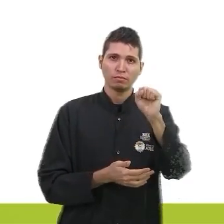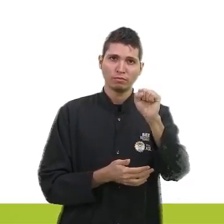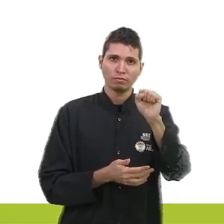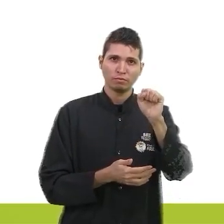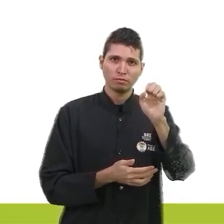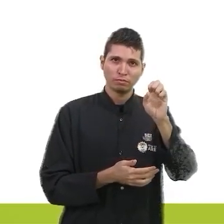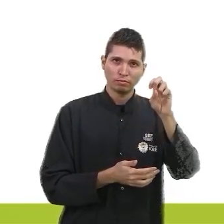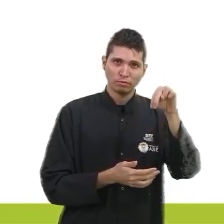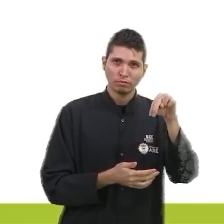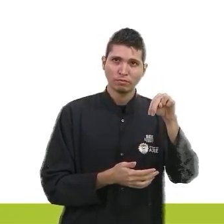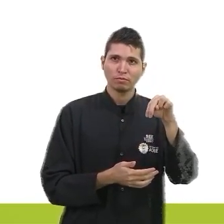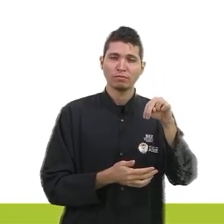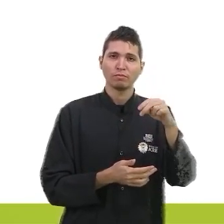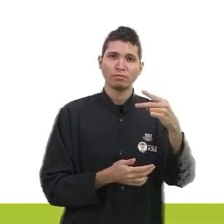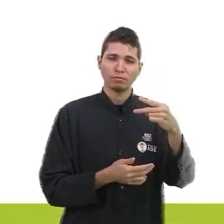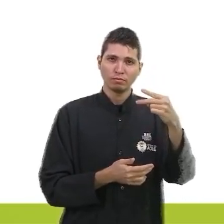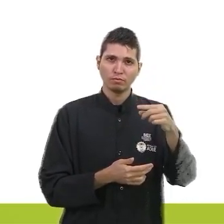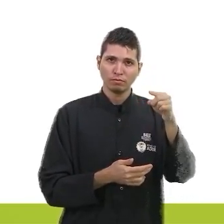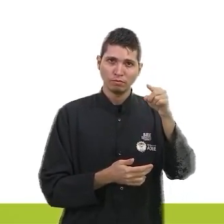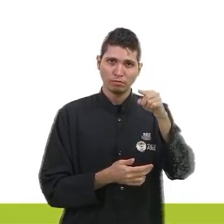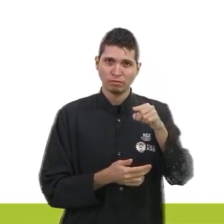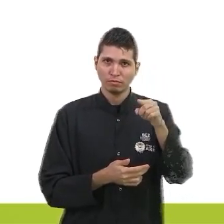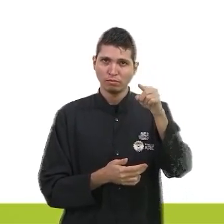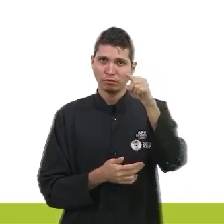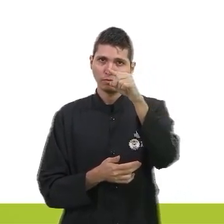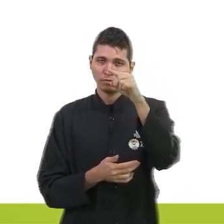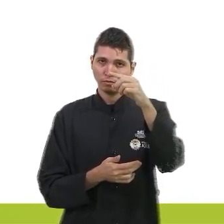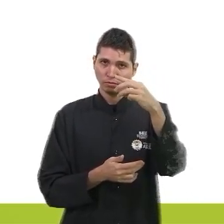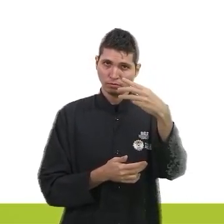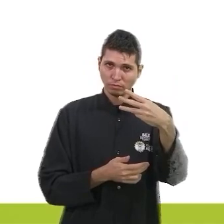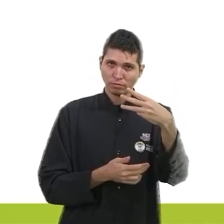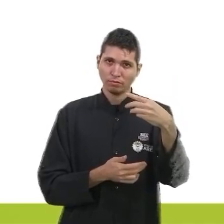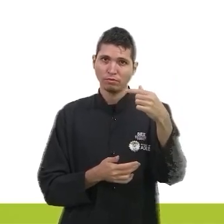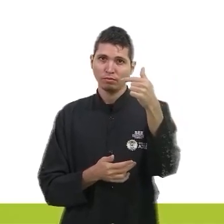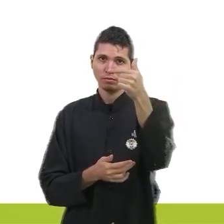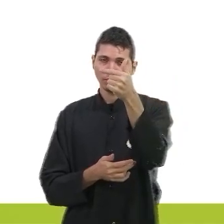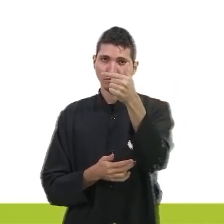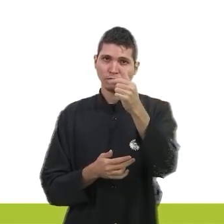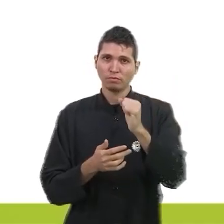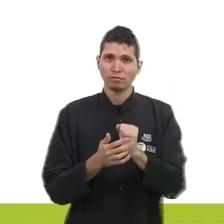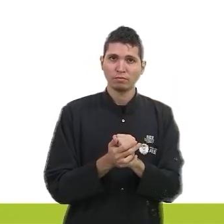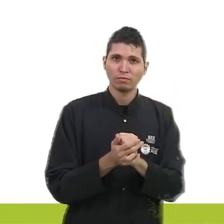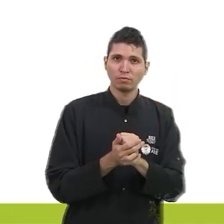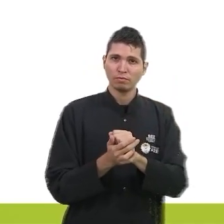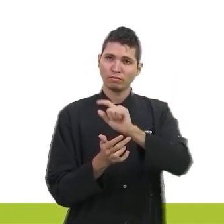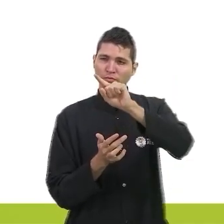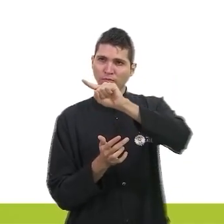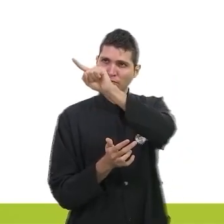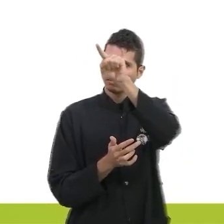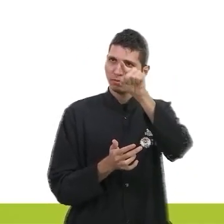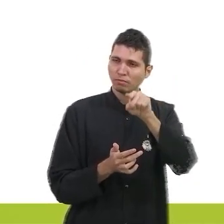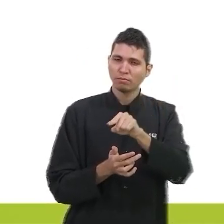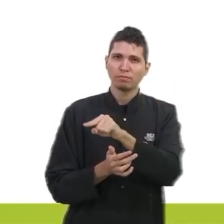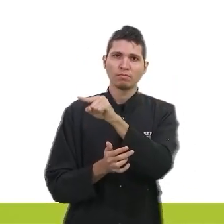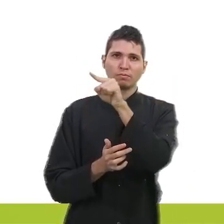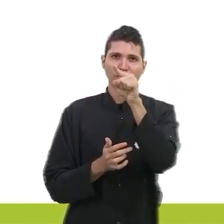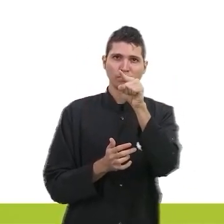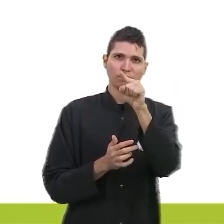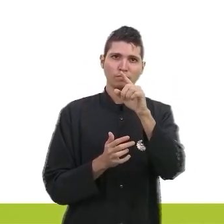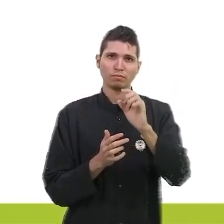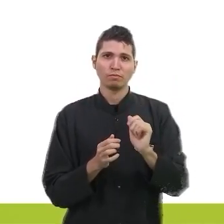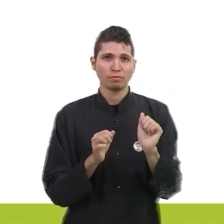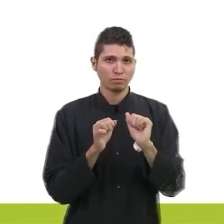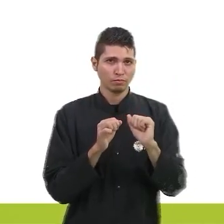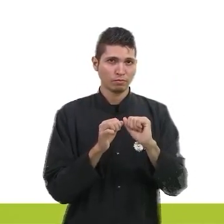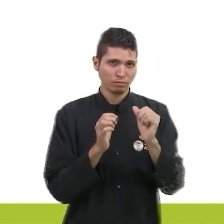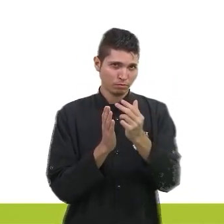sobre 2. O que significa isso, tá? Olhando no círculo trigonométrico, eu vou fazer um desenho para a gente perceber